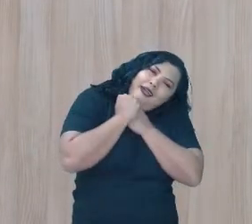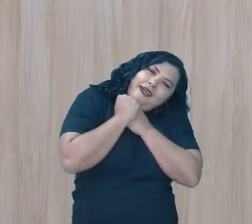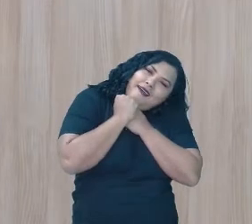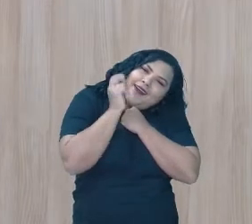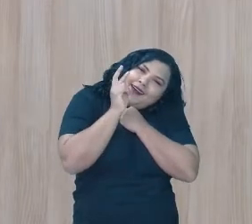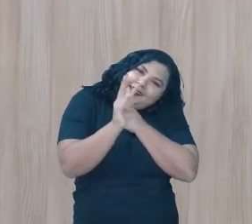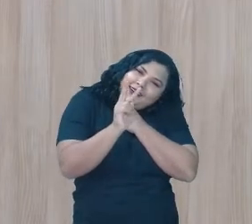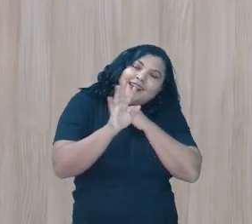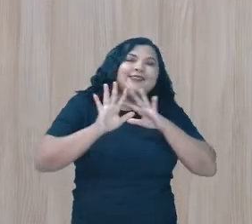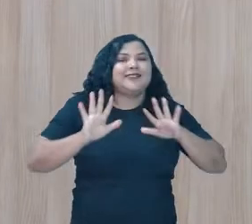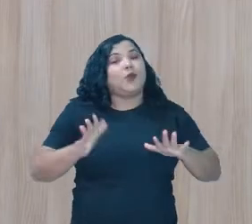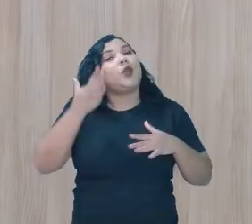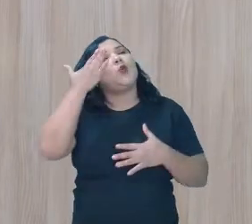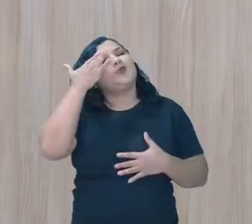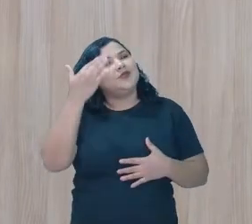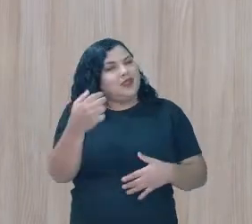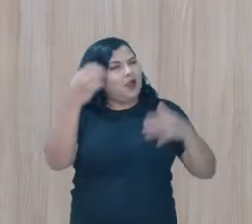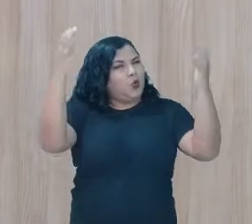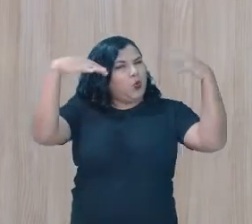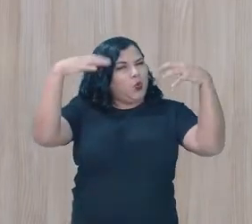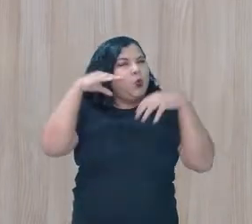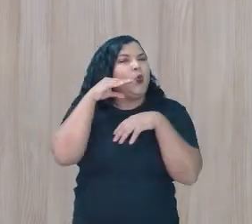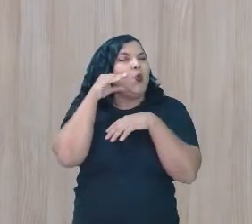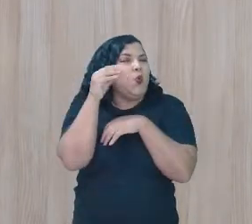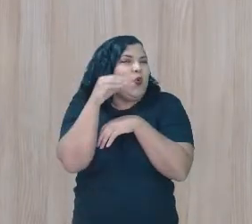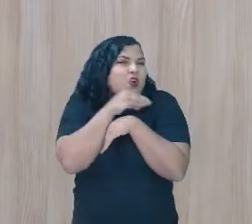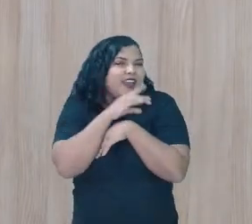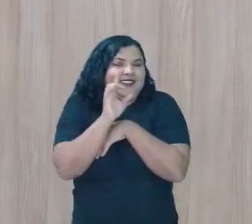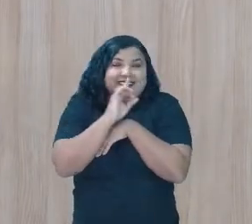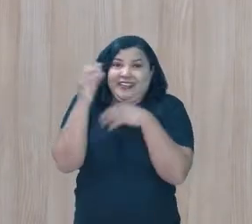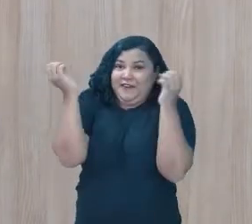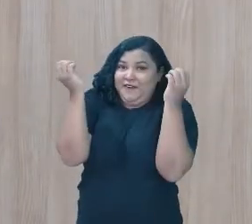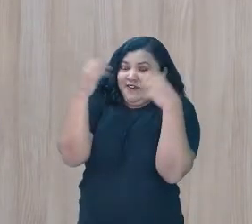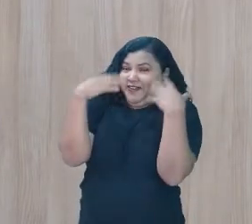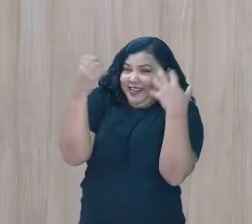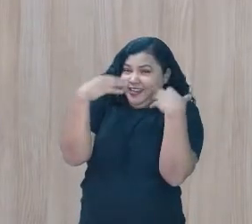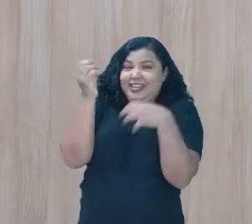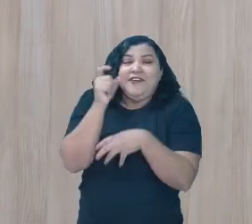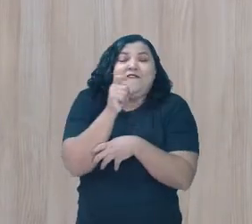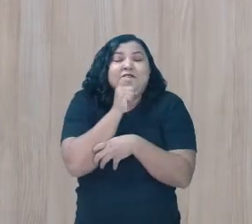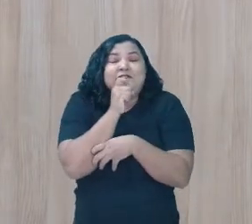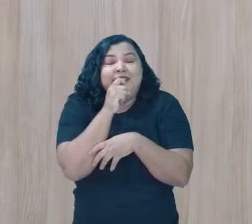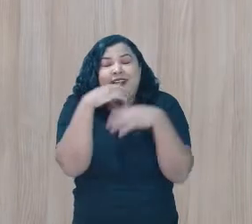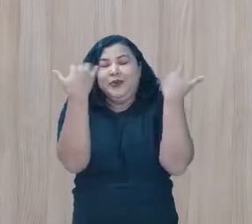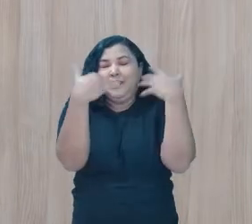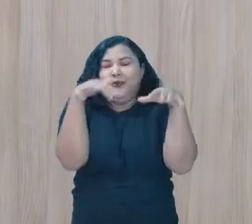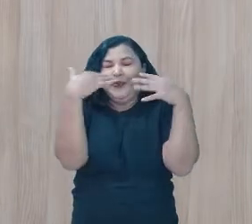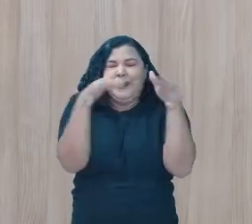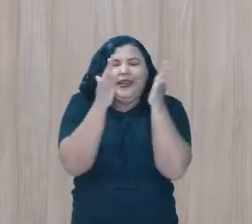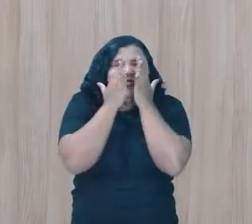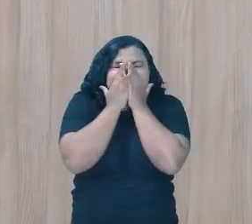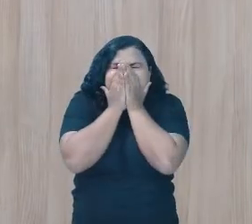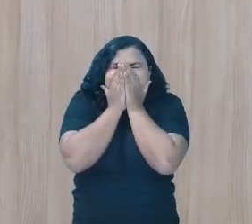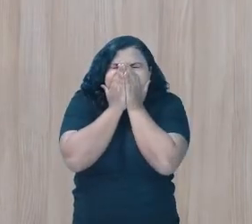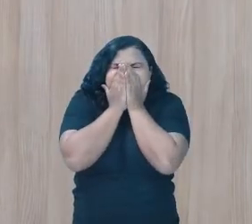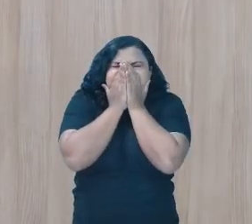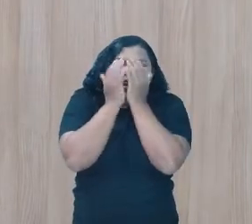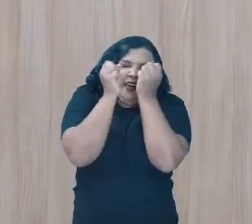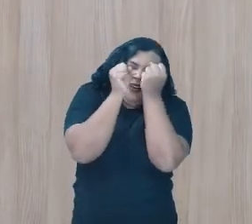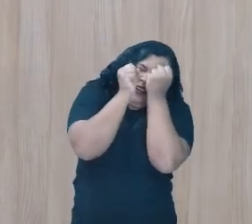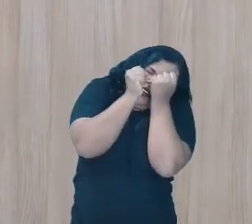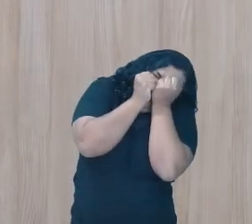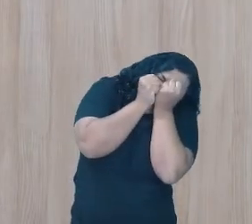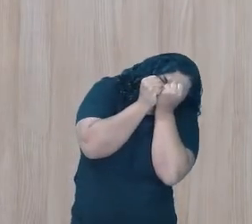Enrolado. Sei que está chovendo, deve estar um friozinho aí, gostosinho, tá? Mas quando você se deita, pega o